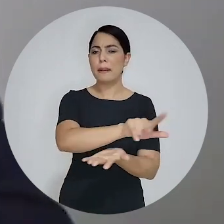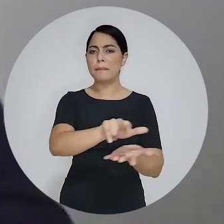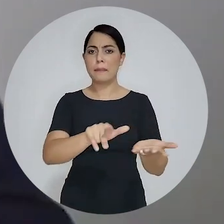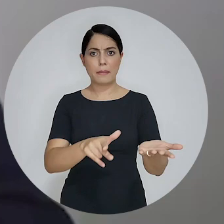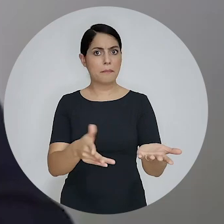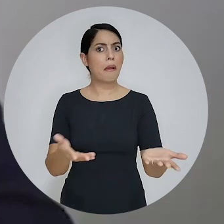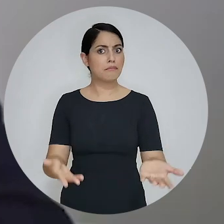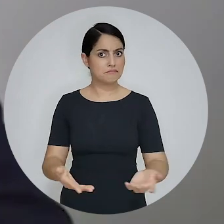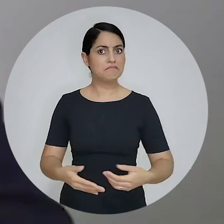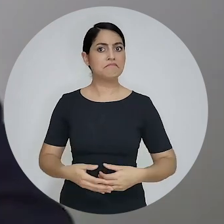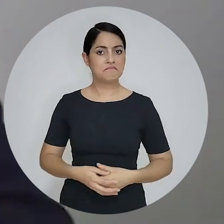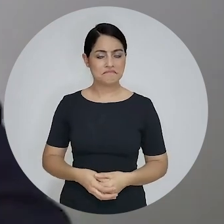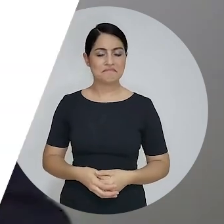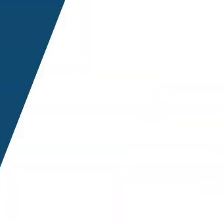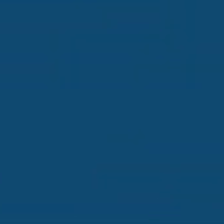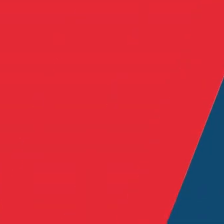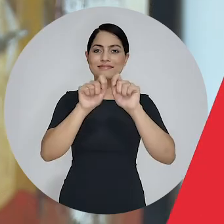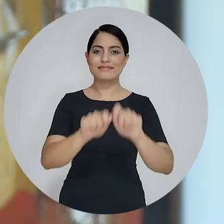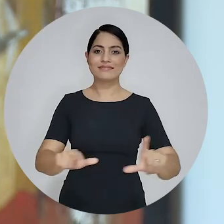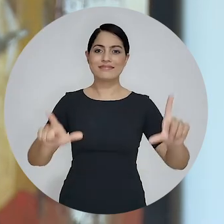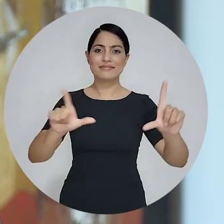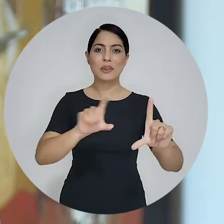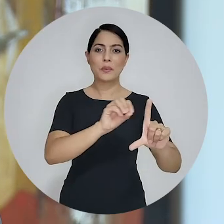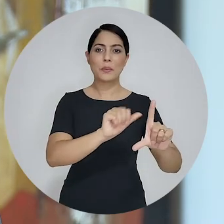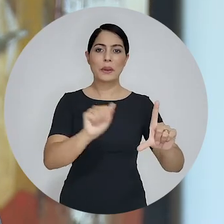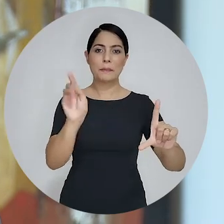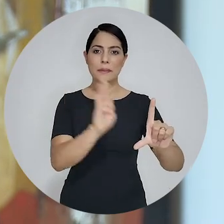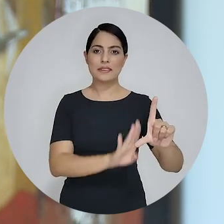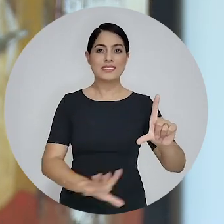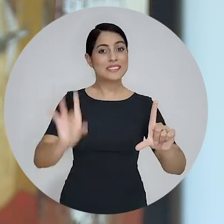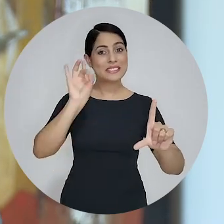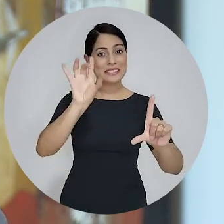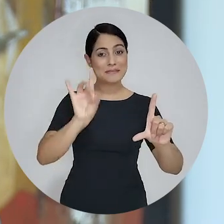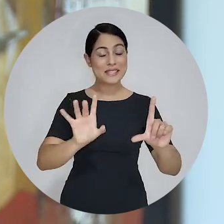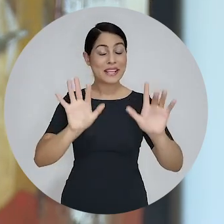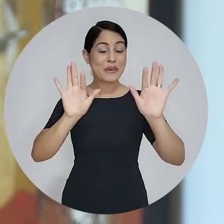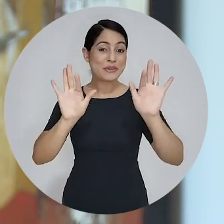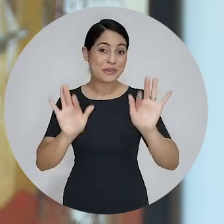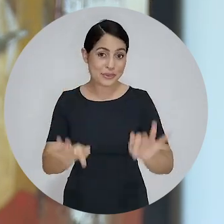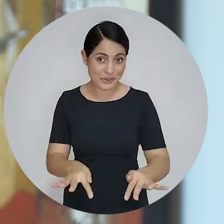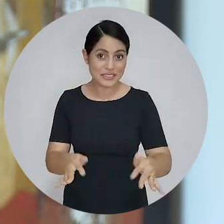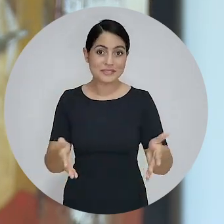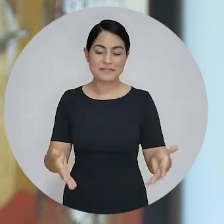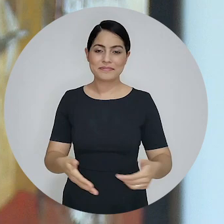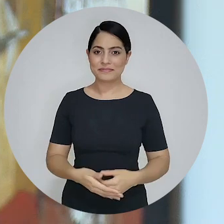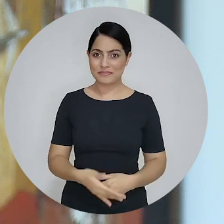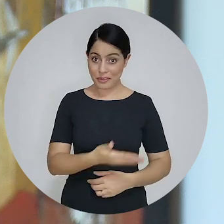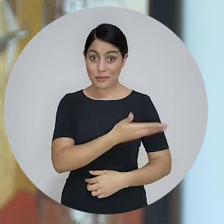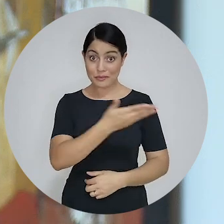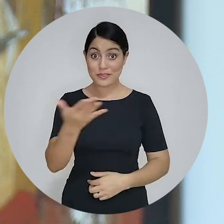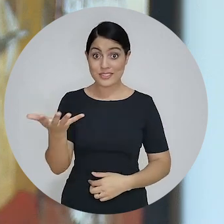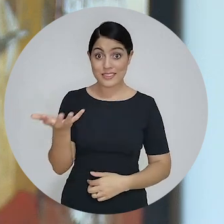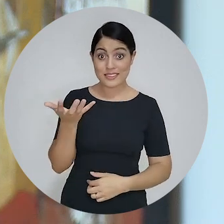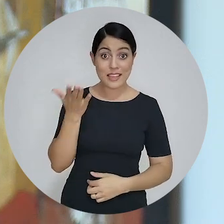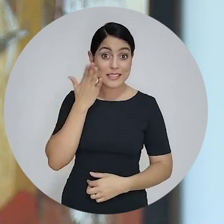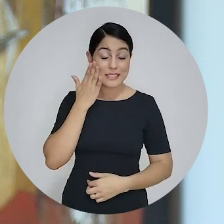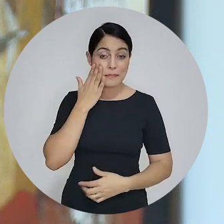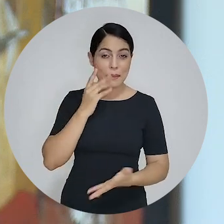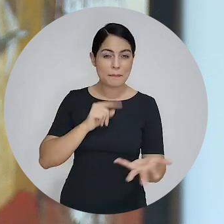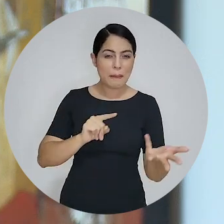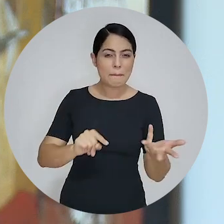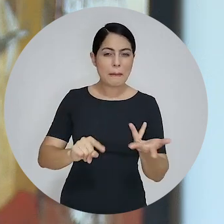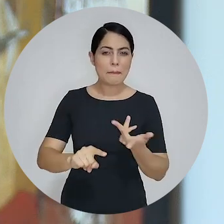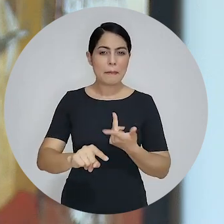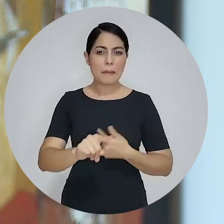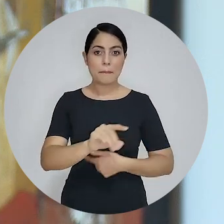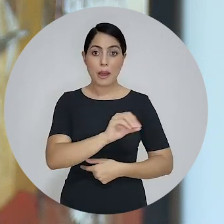entes despersonalizados. Este programa especial da Ordem dos Advogados do Brasil fica por aqui. Se quiser conferir